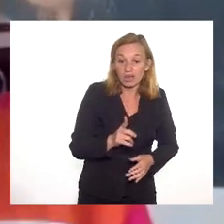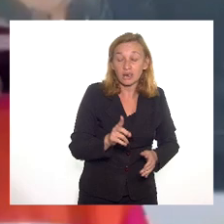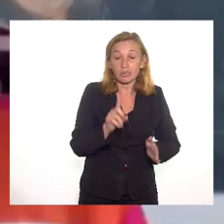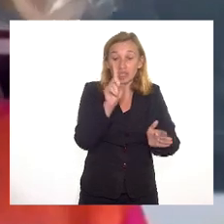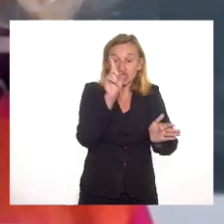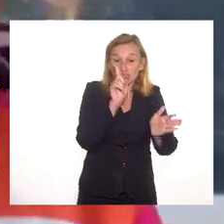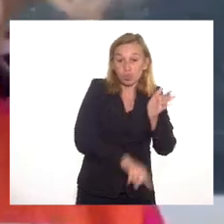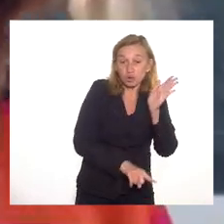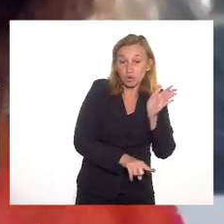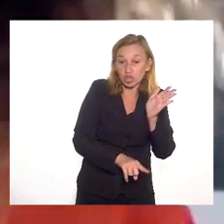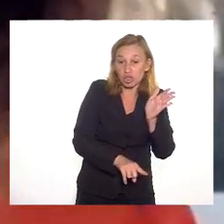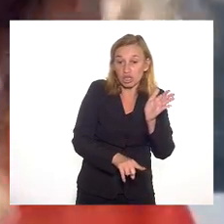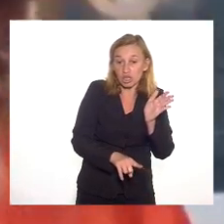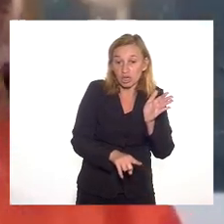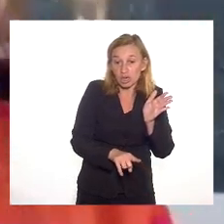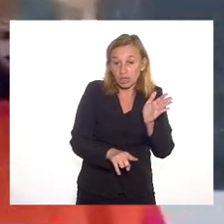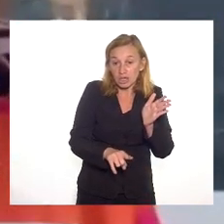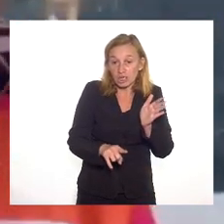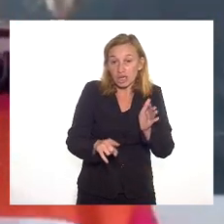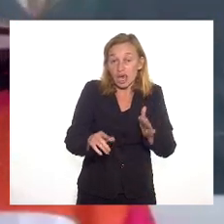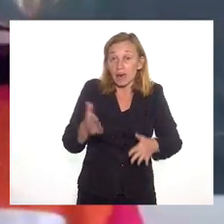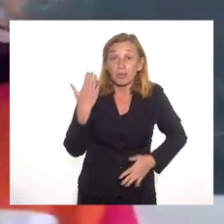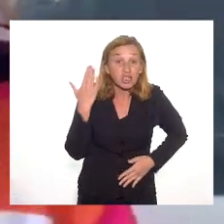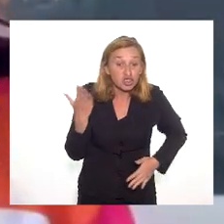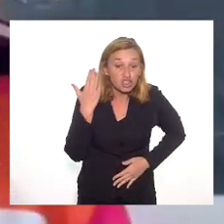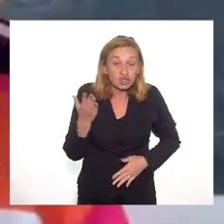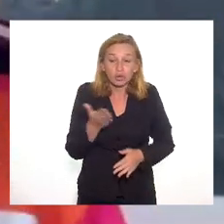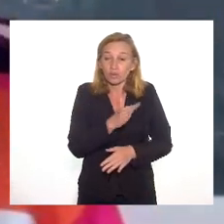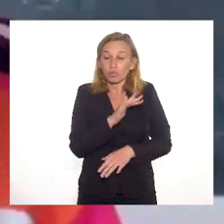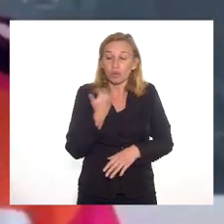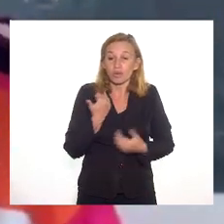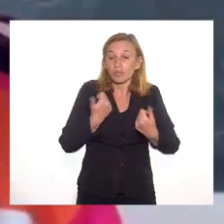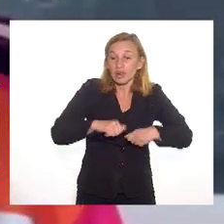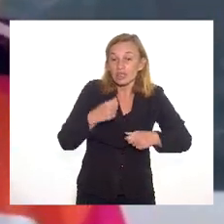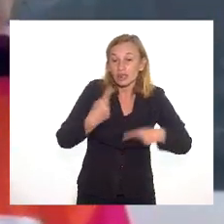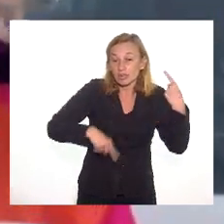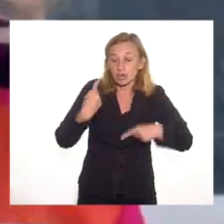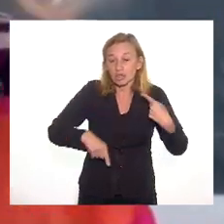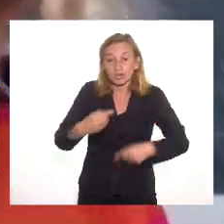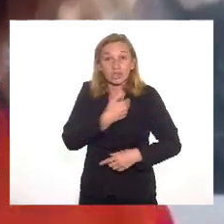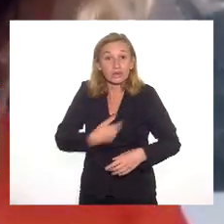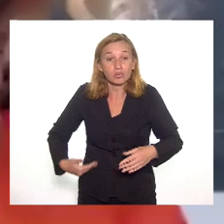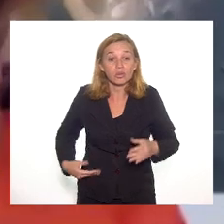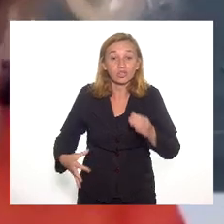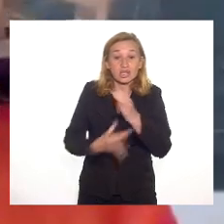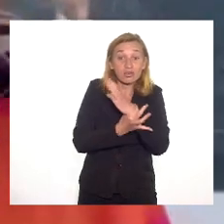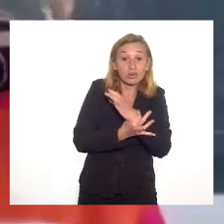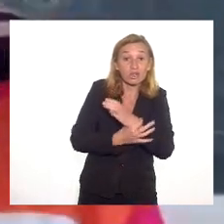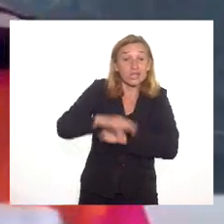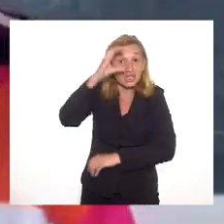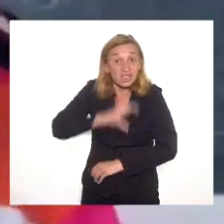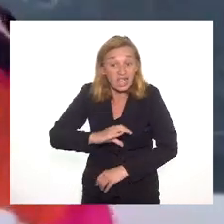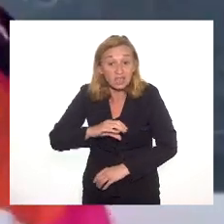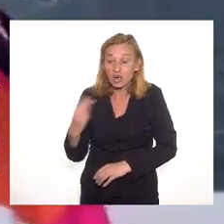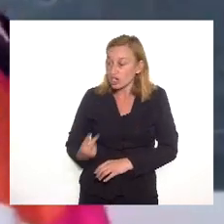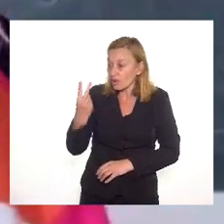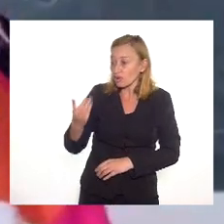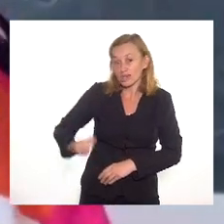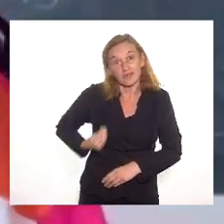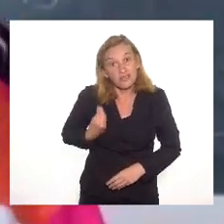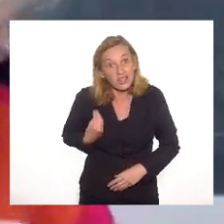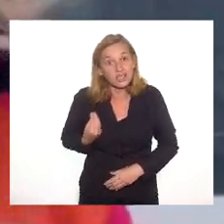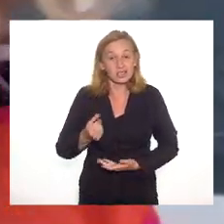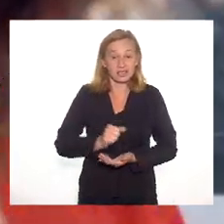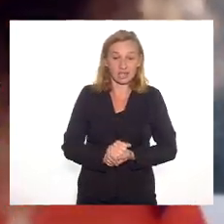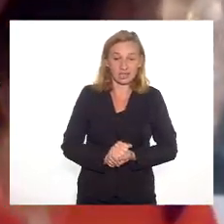reduzir a letalidade, reduzir criminalidade, precisa de uma política pública de segurança cidadã, que valorize a vida,